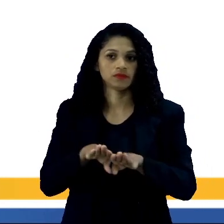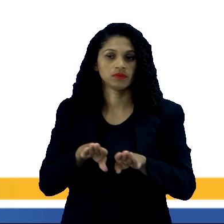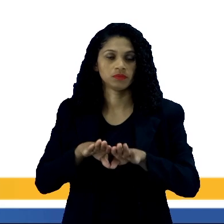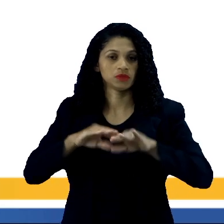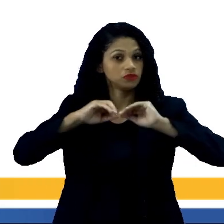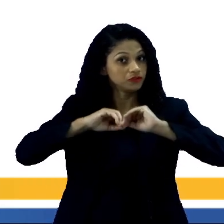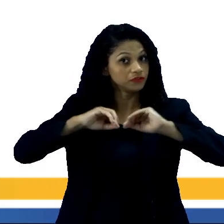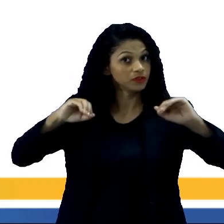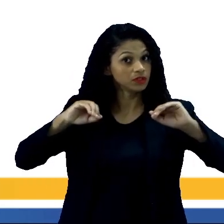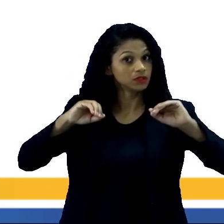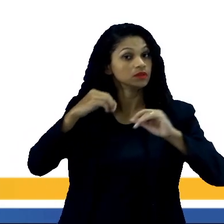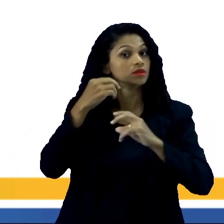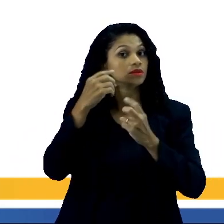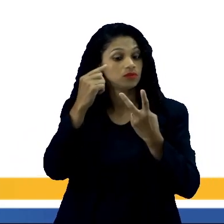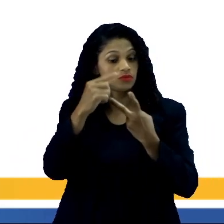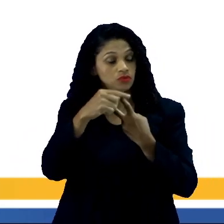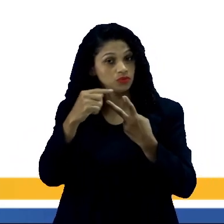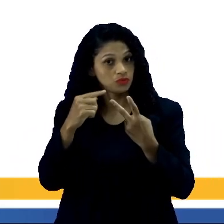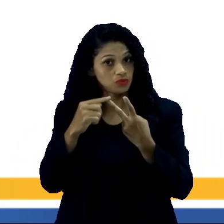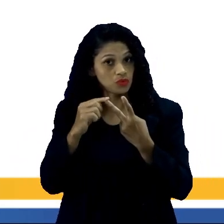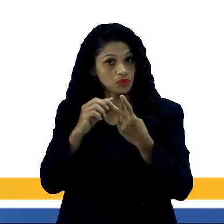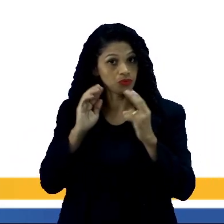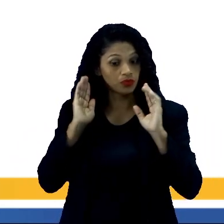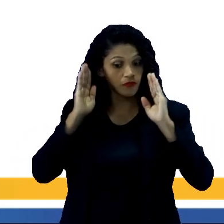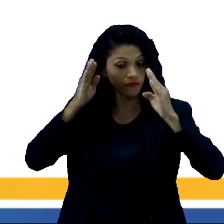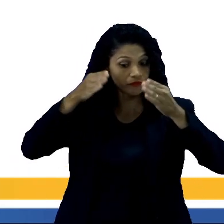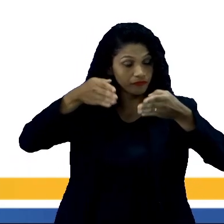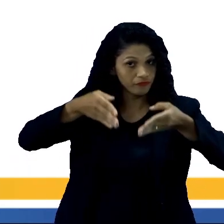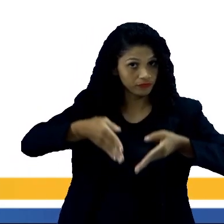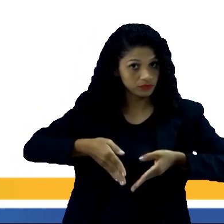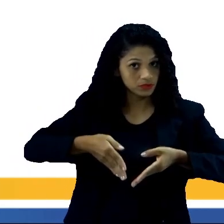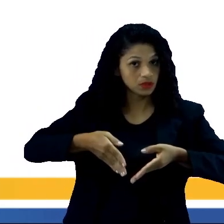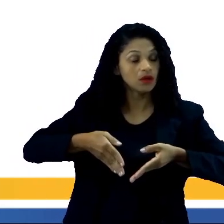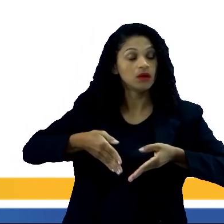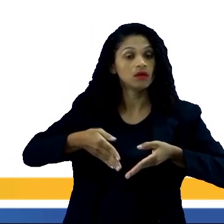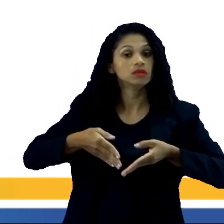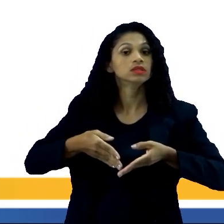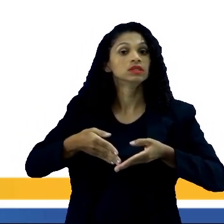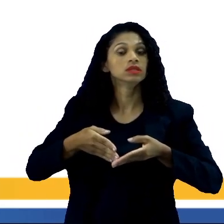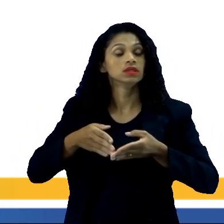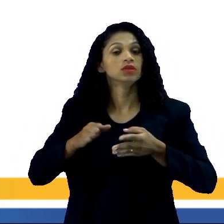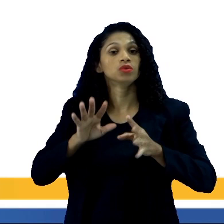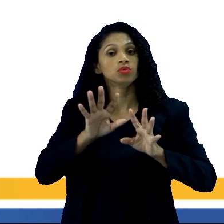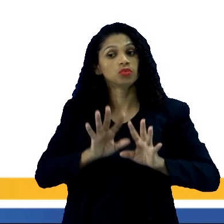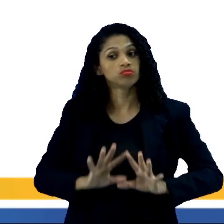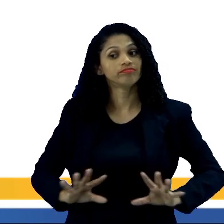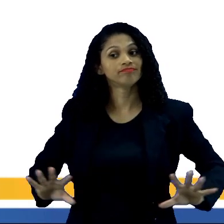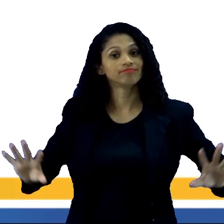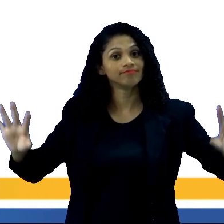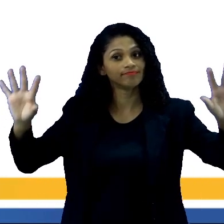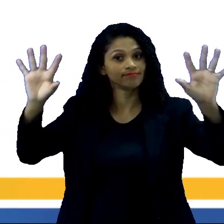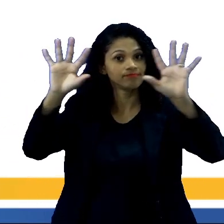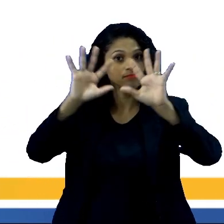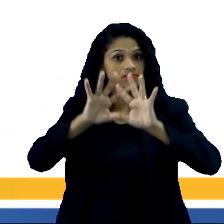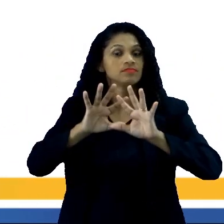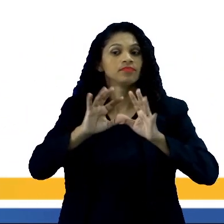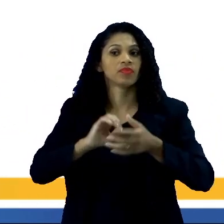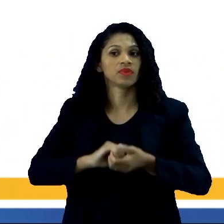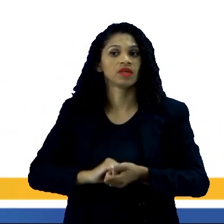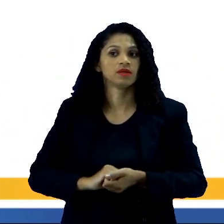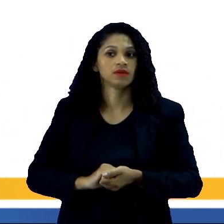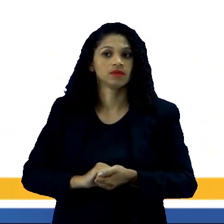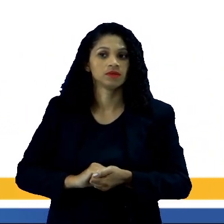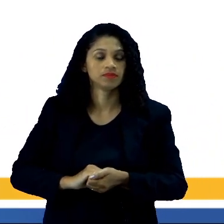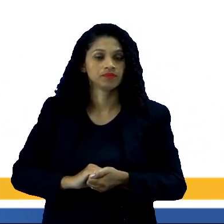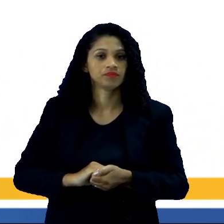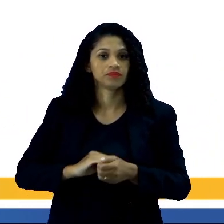em dois, o sistema nervoso central e o periférico. O central é a nossa chefia maior, coordenada